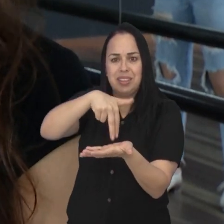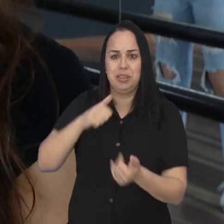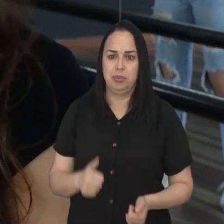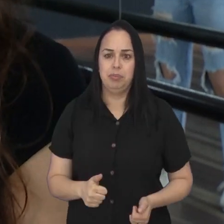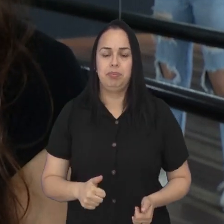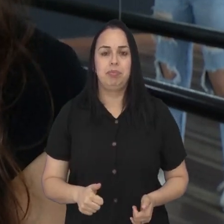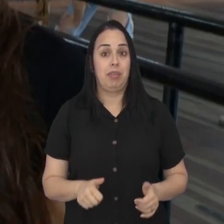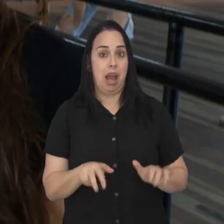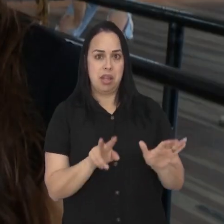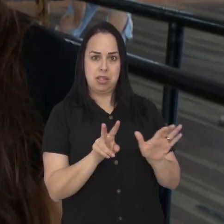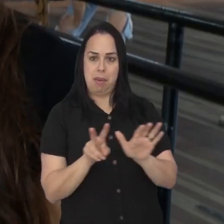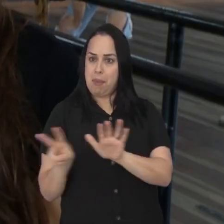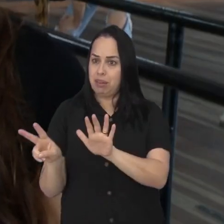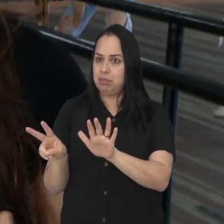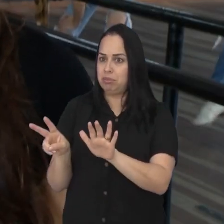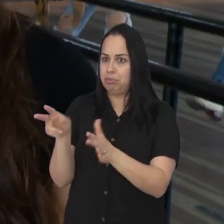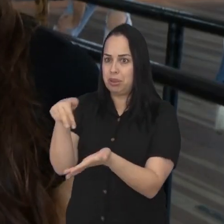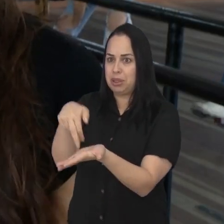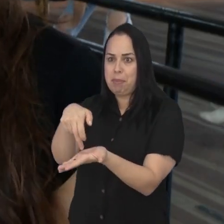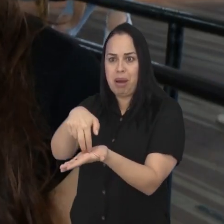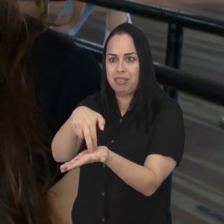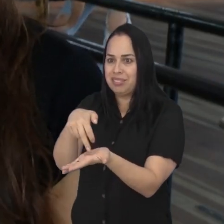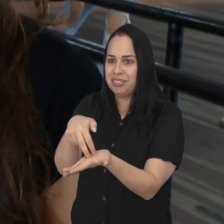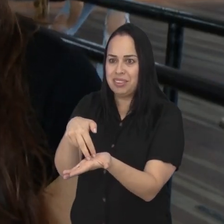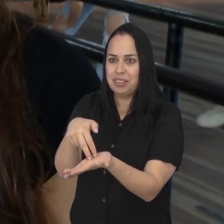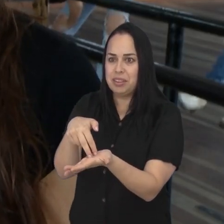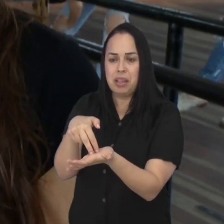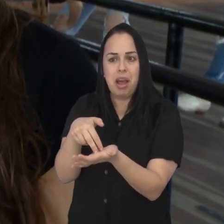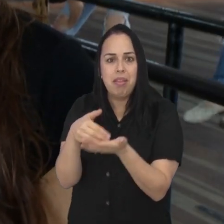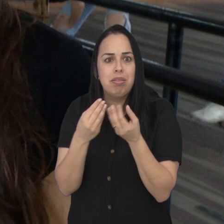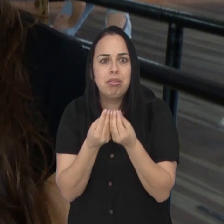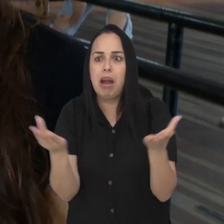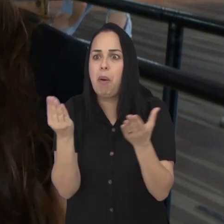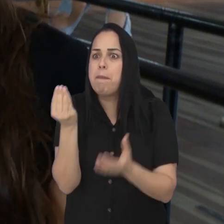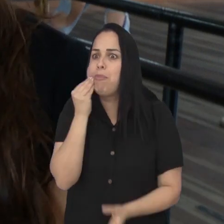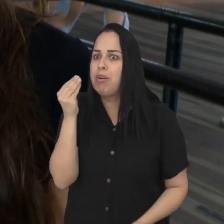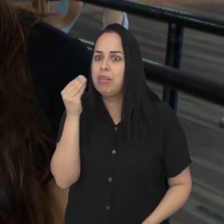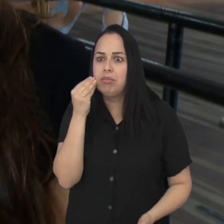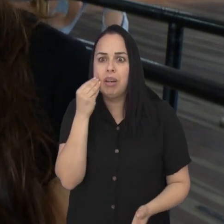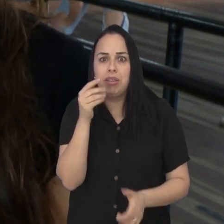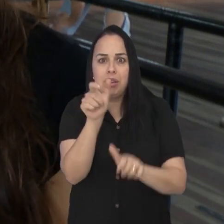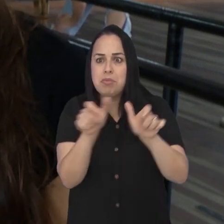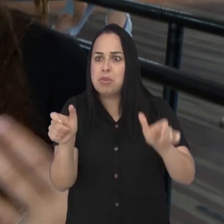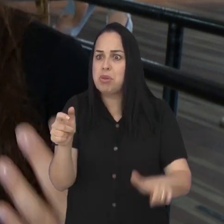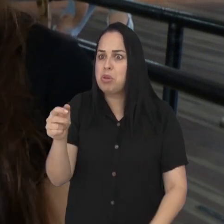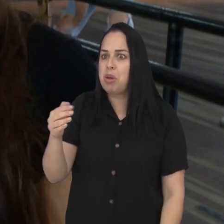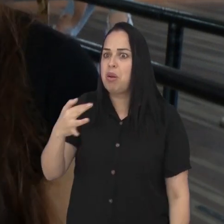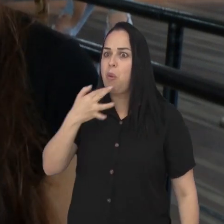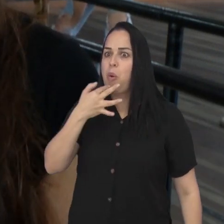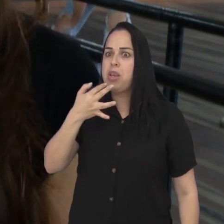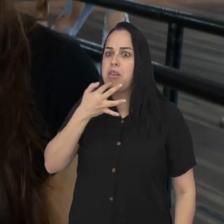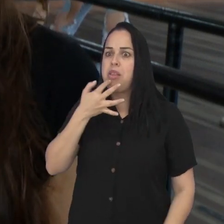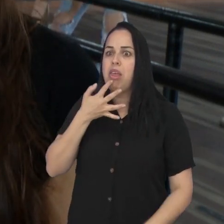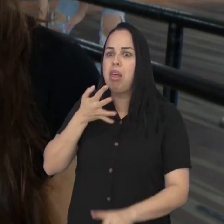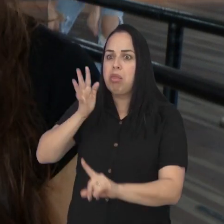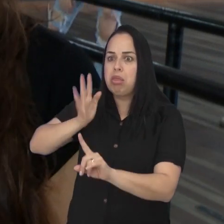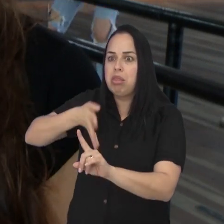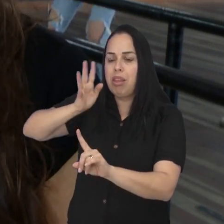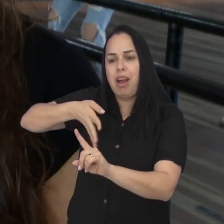no município. A ideia da Semana do Sapateado é abrir para a população, para que a população conheça